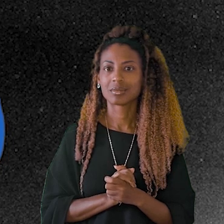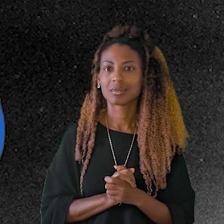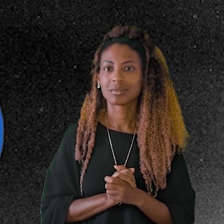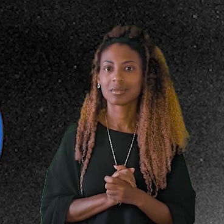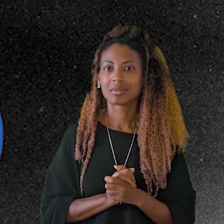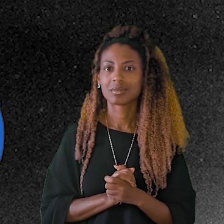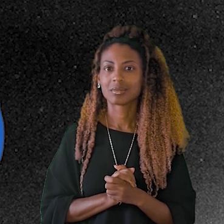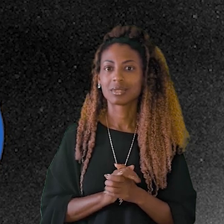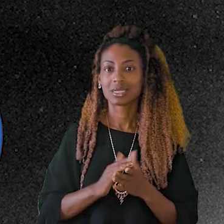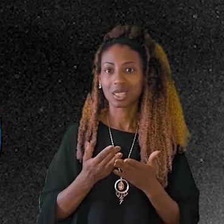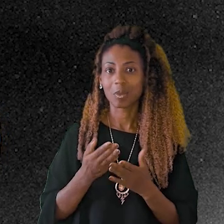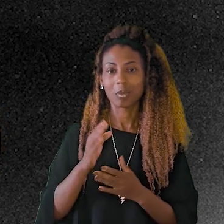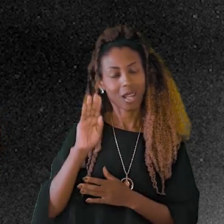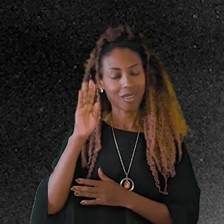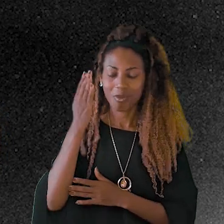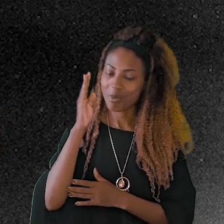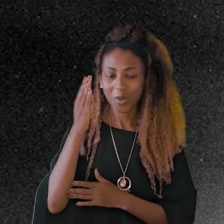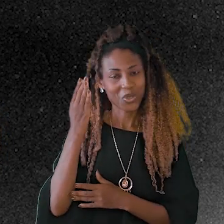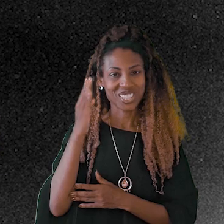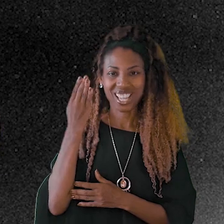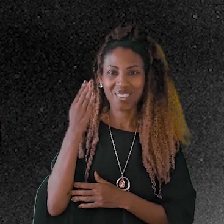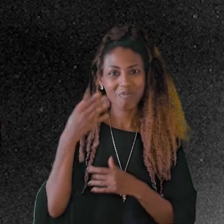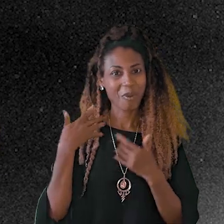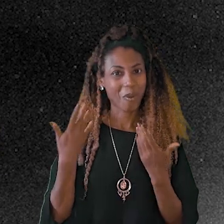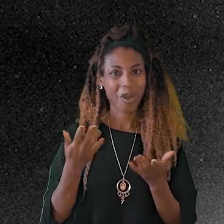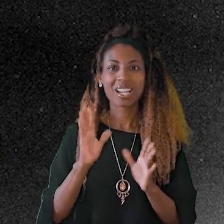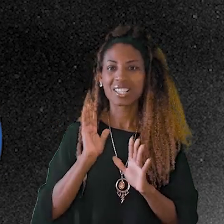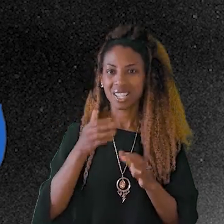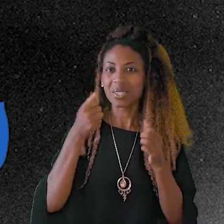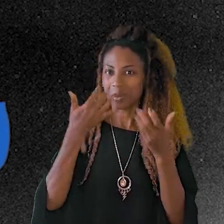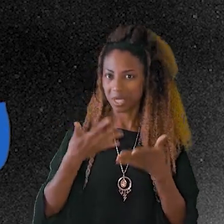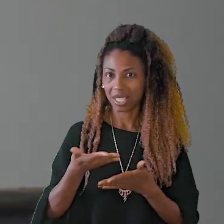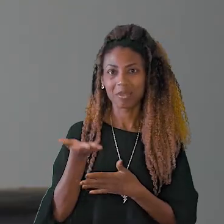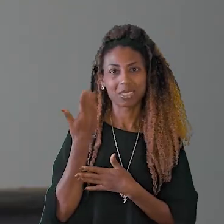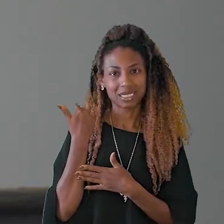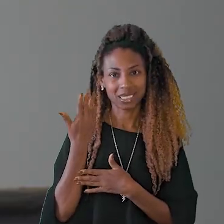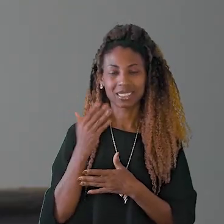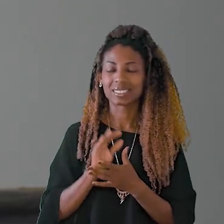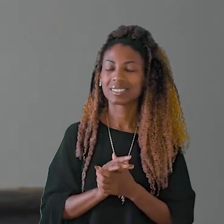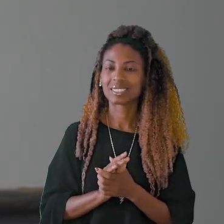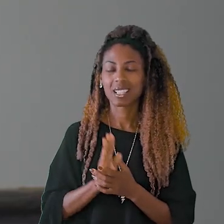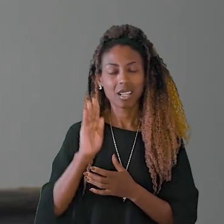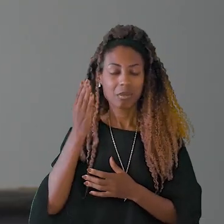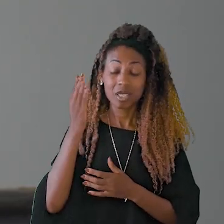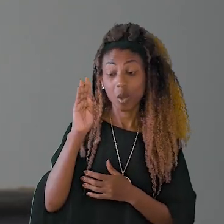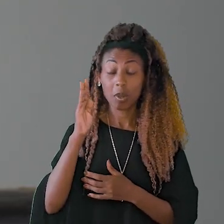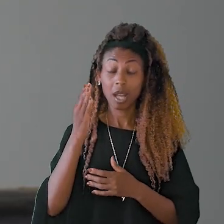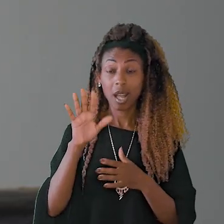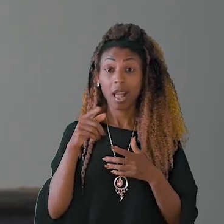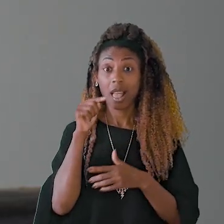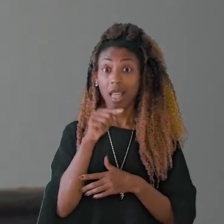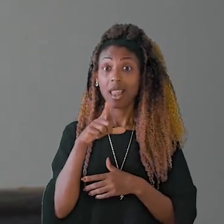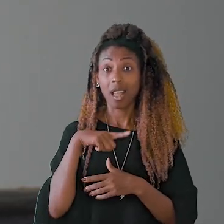pra chegar na Beyoncé, assim, especificamente, eu vou falar coisa que eu já fazia sobre a Beyoncé antes, né? Então, assim,